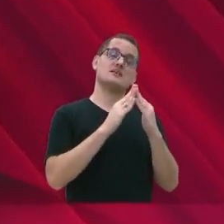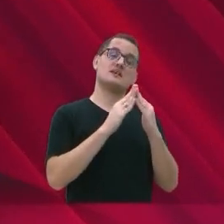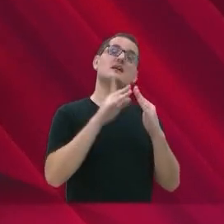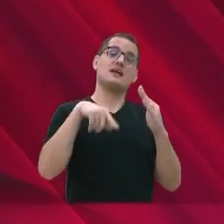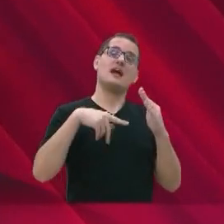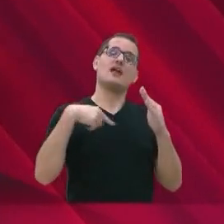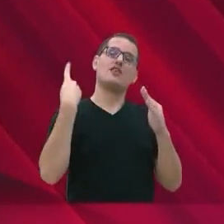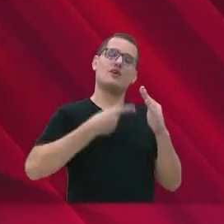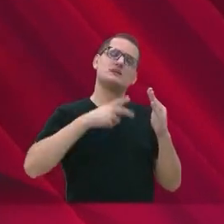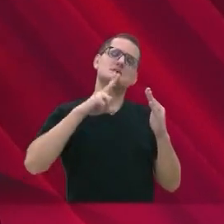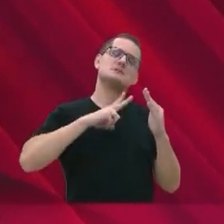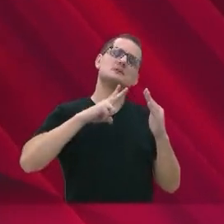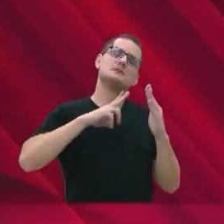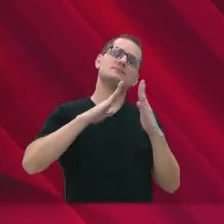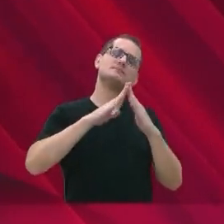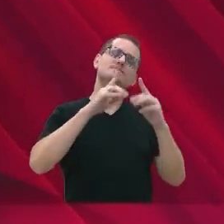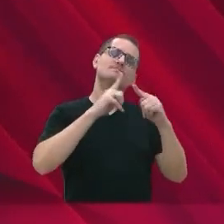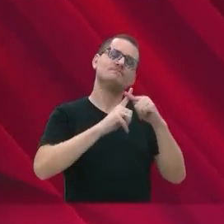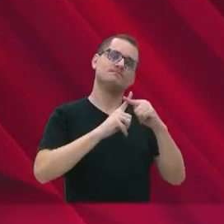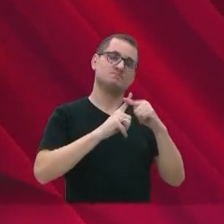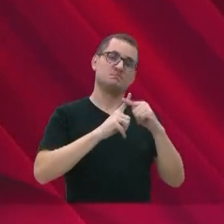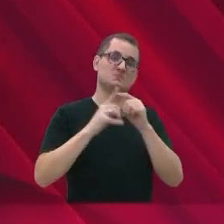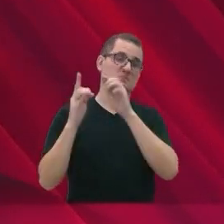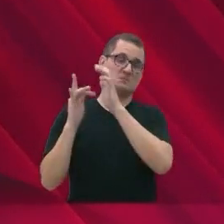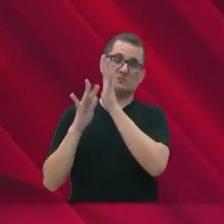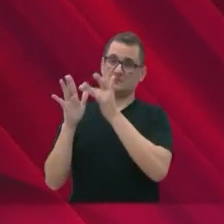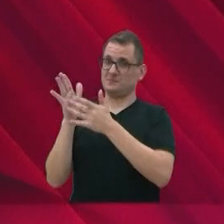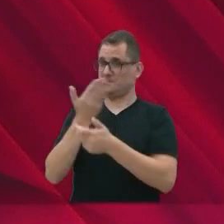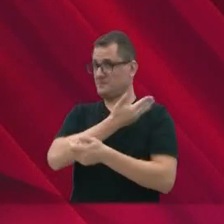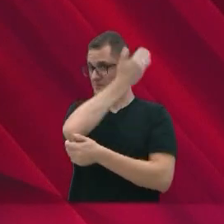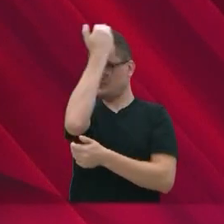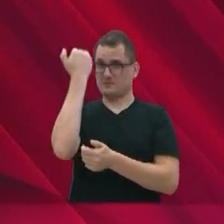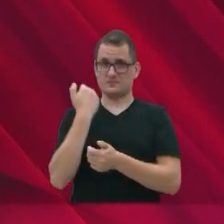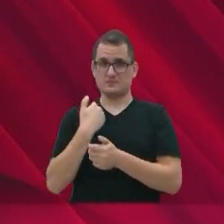Igreja, eles não entrarão.